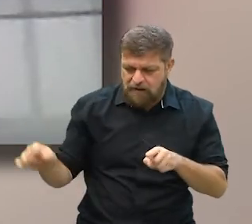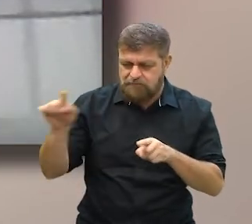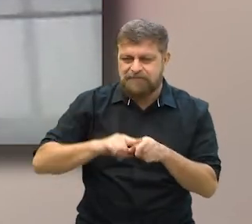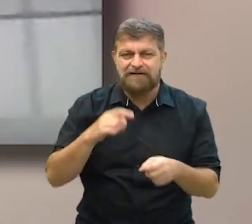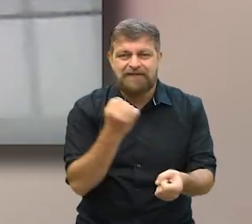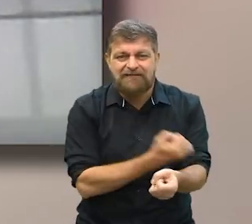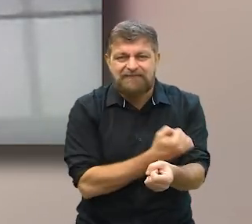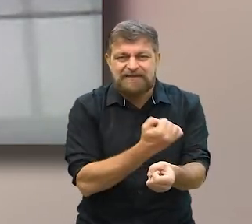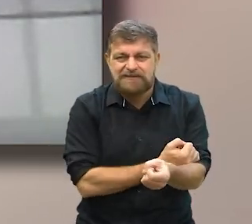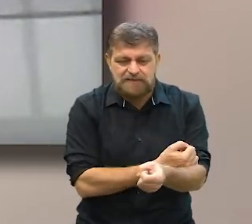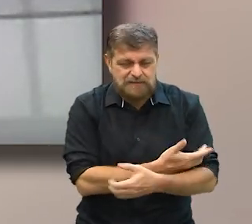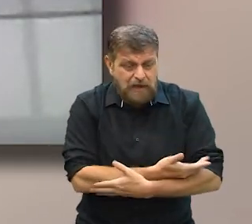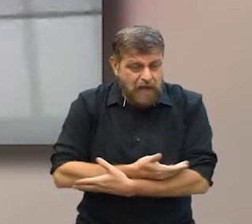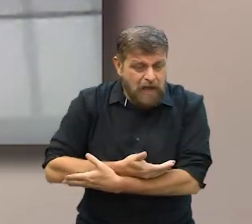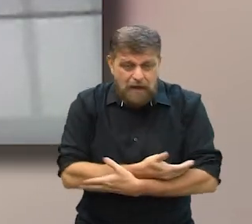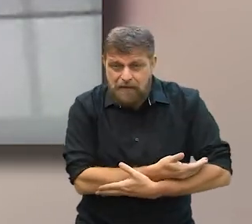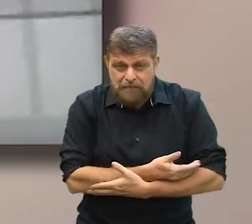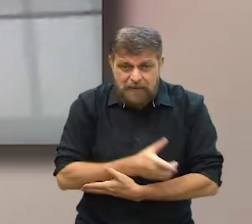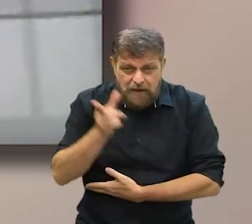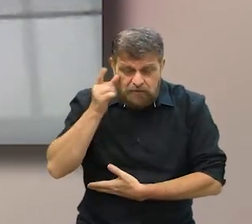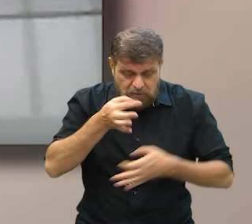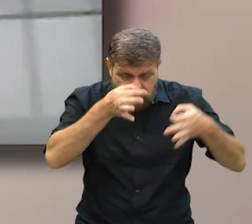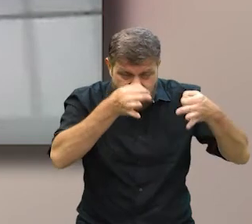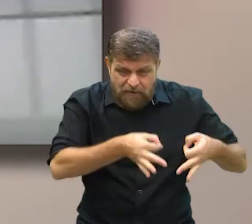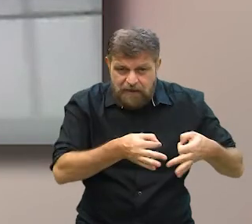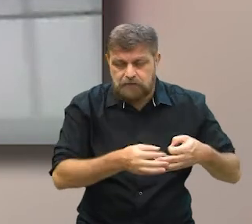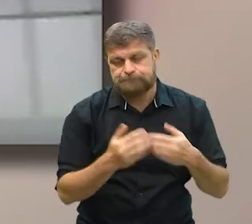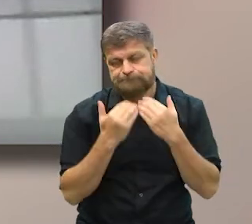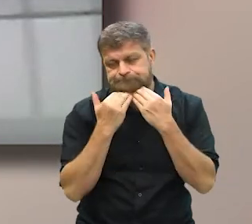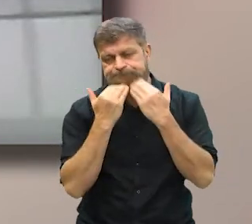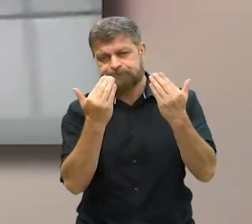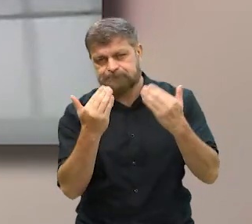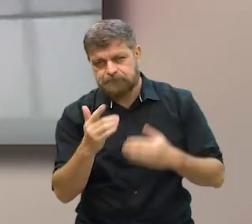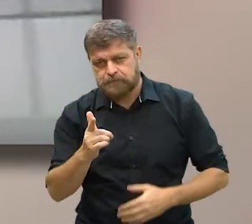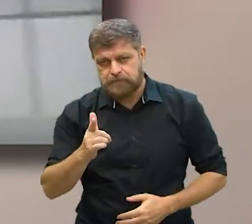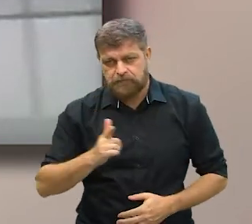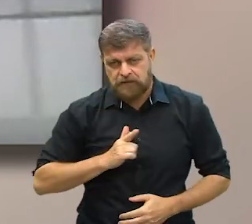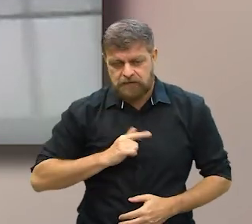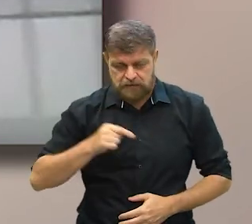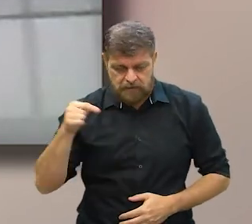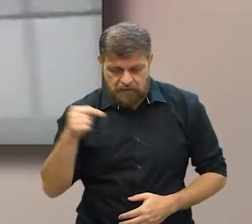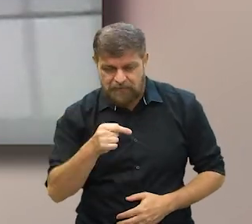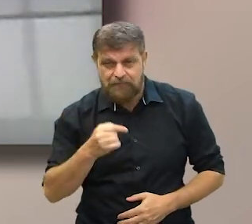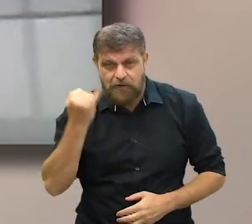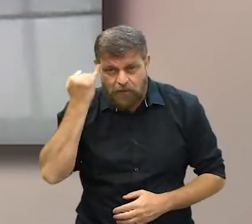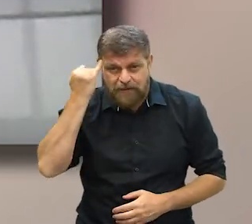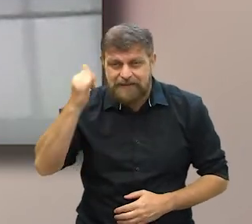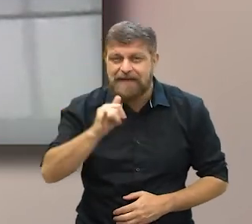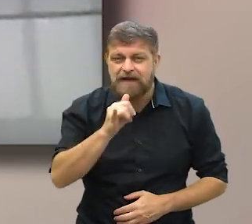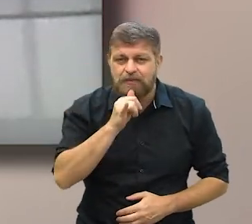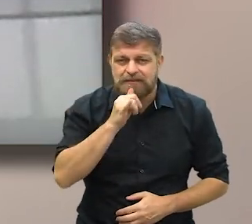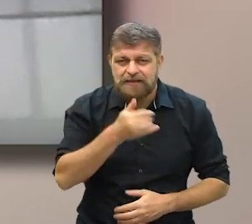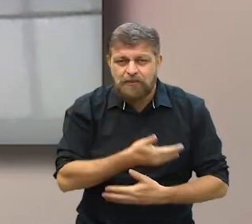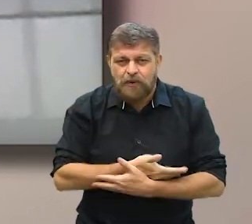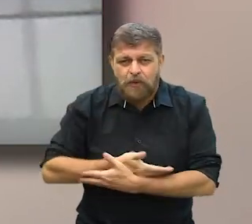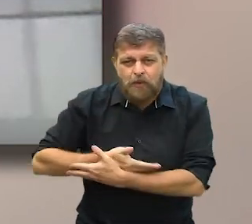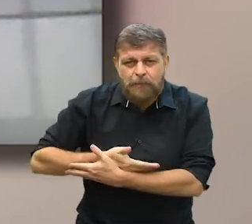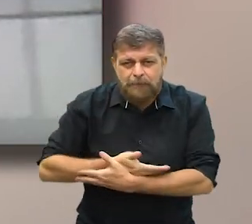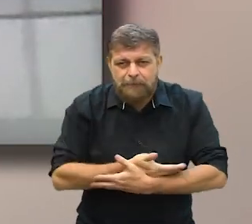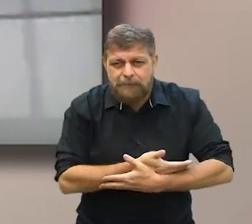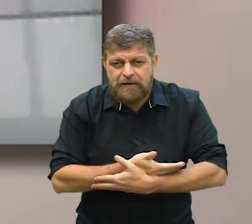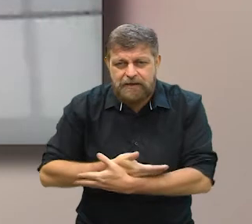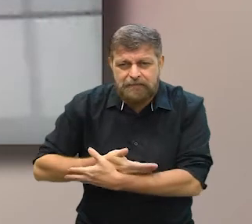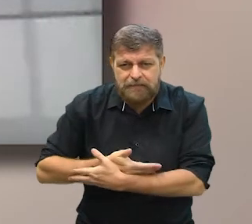você vai criar um ciclo vicioso, né? Que esse bebê nunca vai ter um sono adequado para ele, né? Só